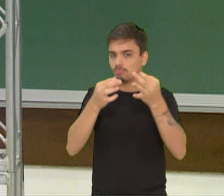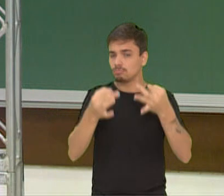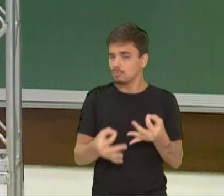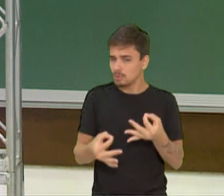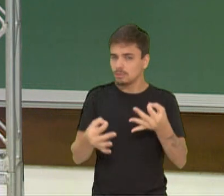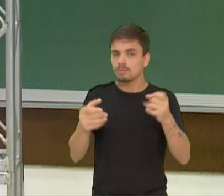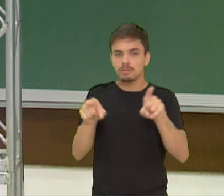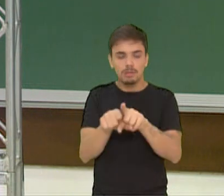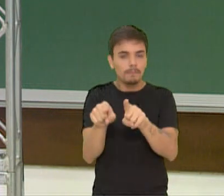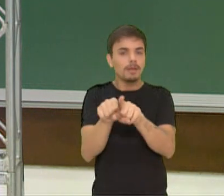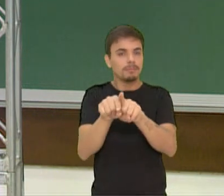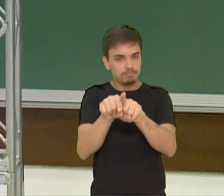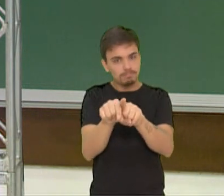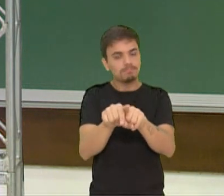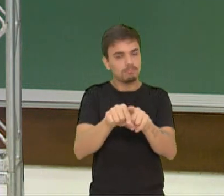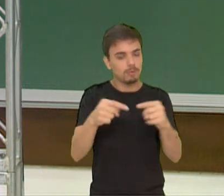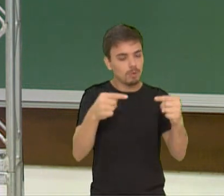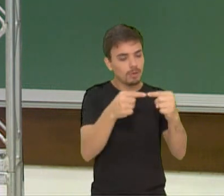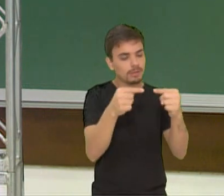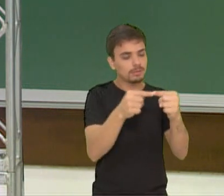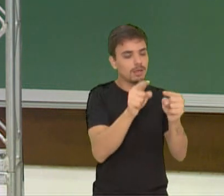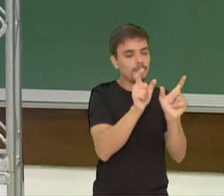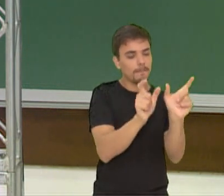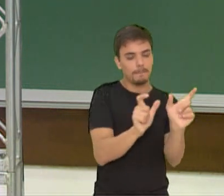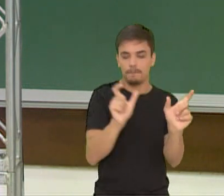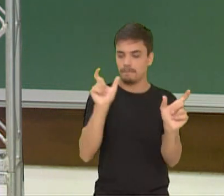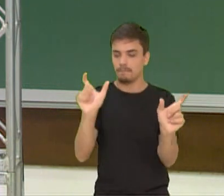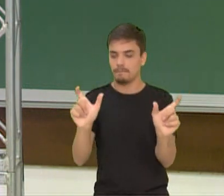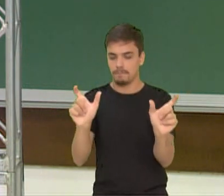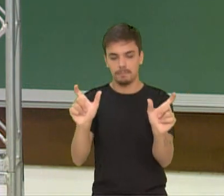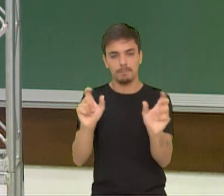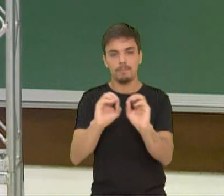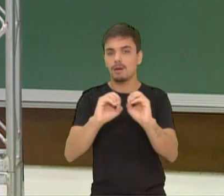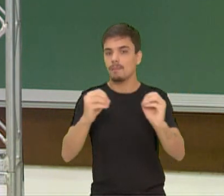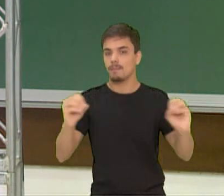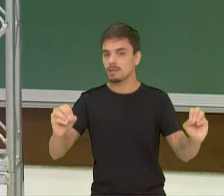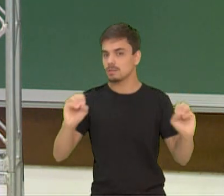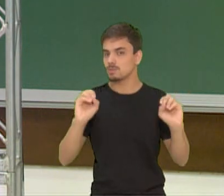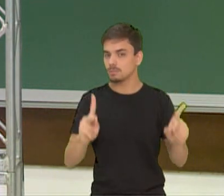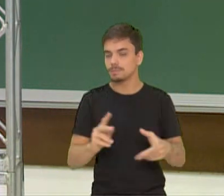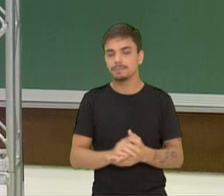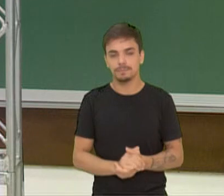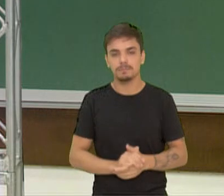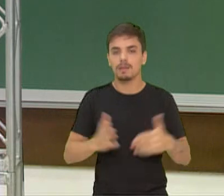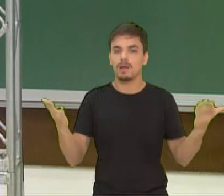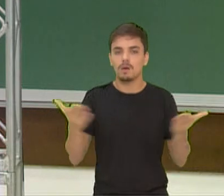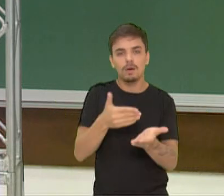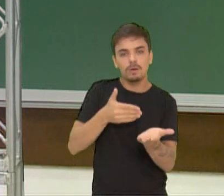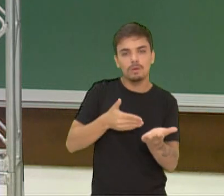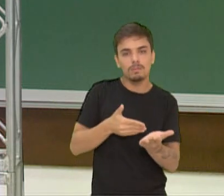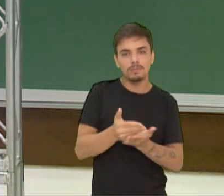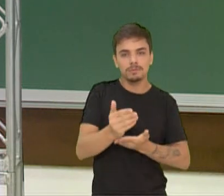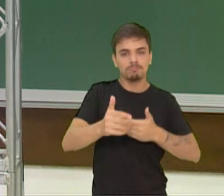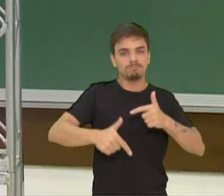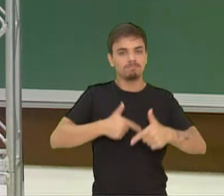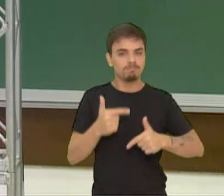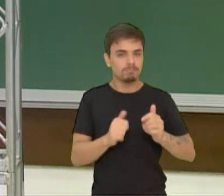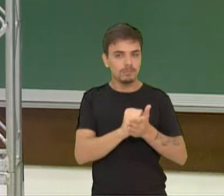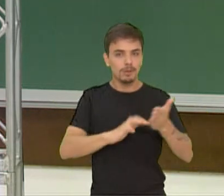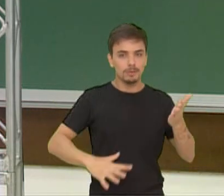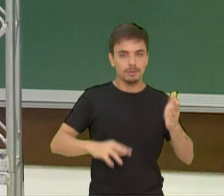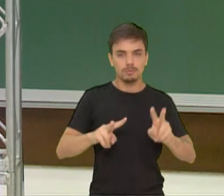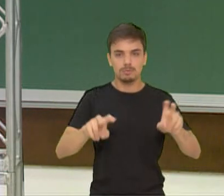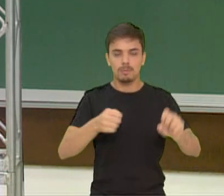aquela conexão entre uma e outra oração. Ok? Então, vamos começar trabalhando isso hoje com a